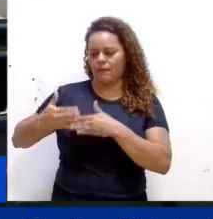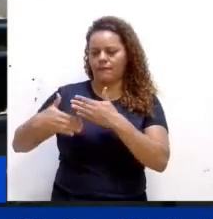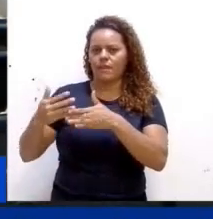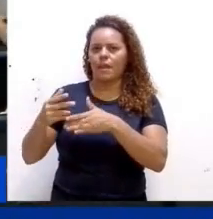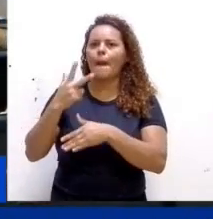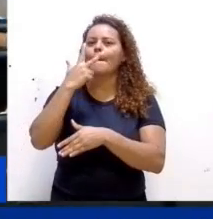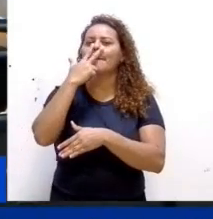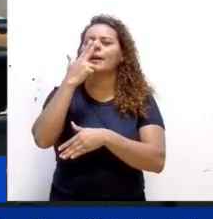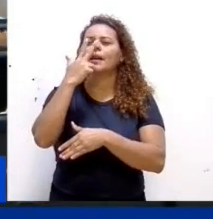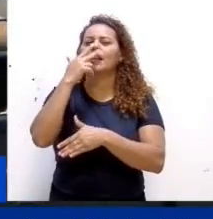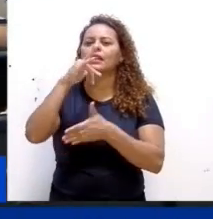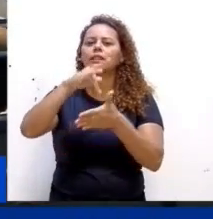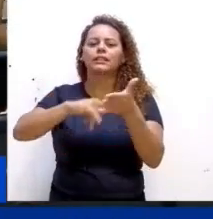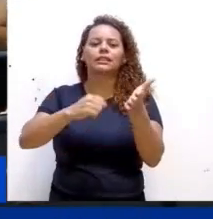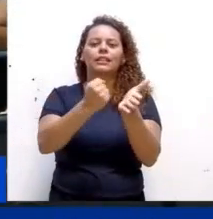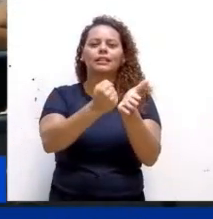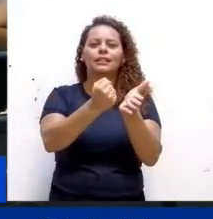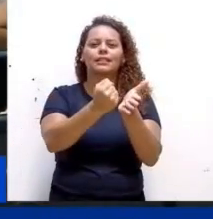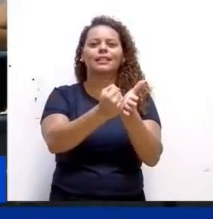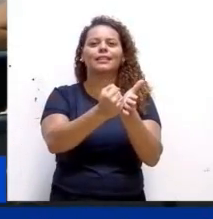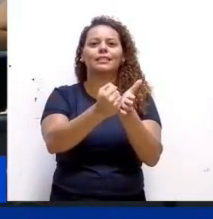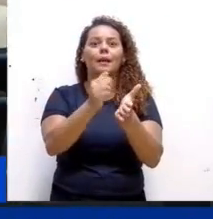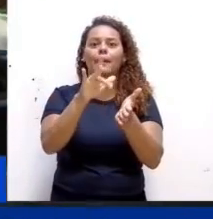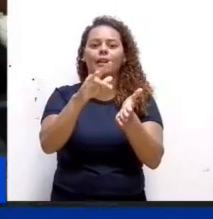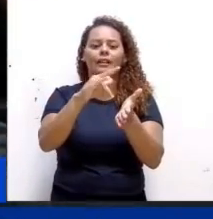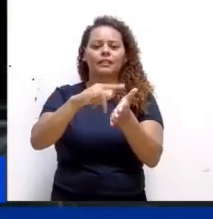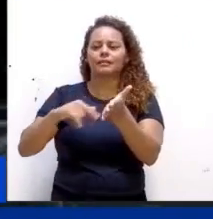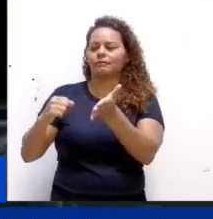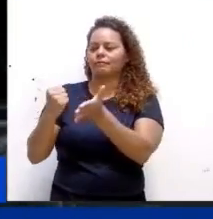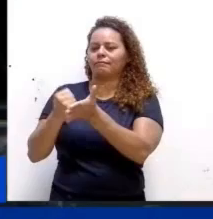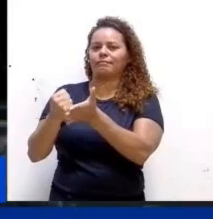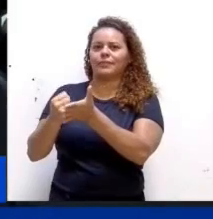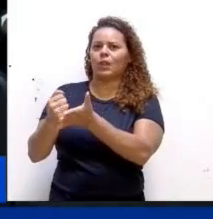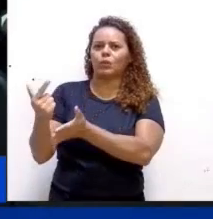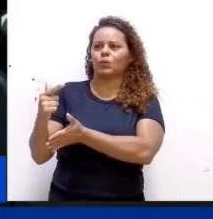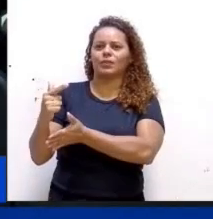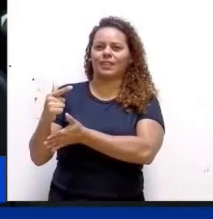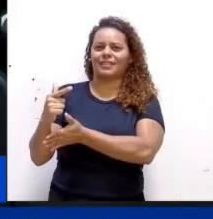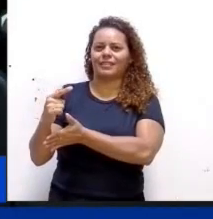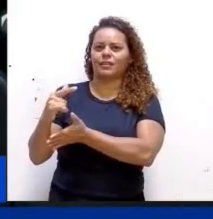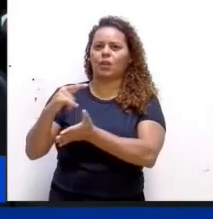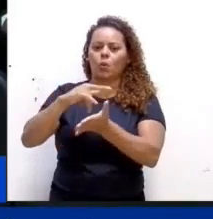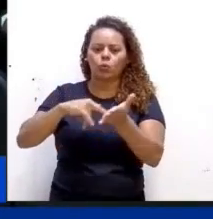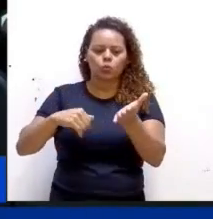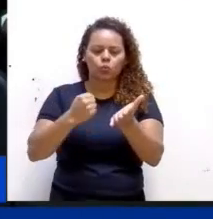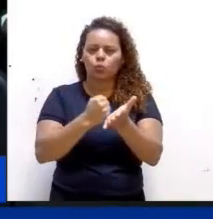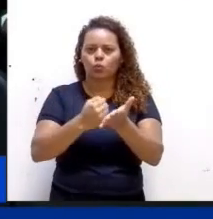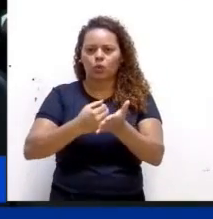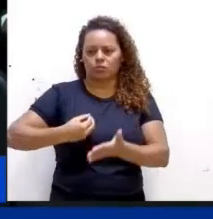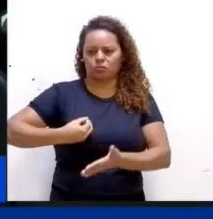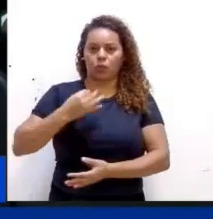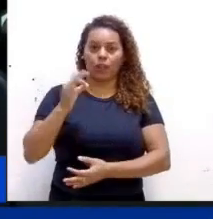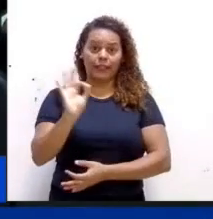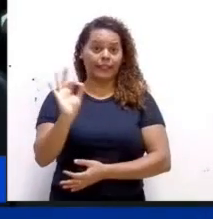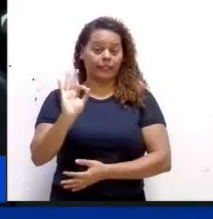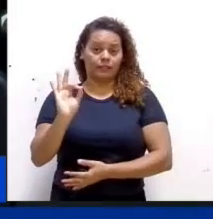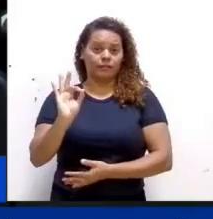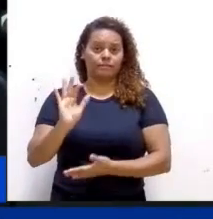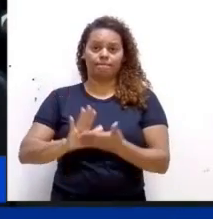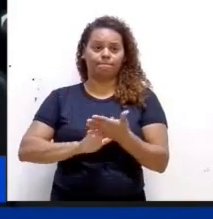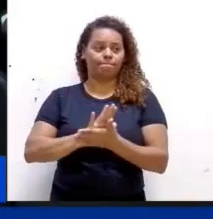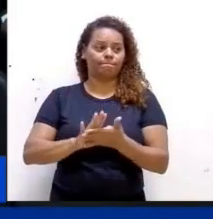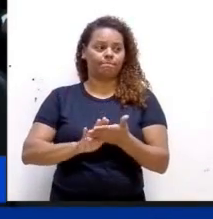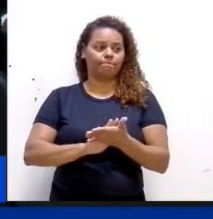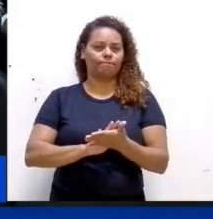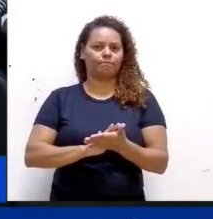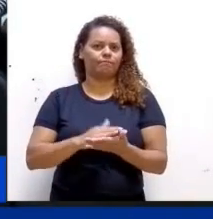fossem casadas. Só que não há um documento, necessariamente, não há um